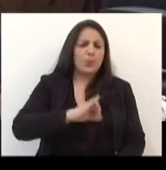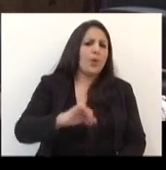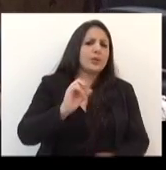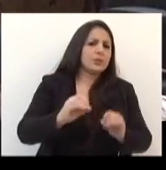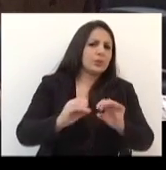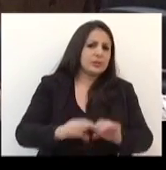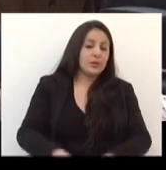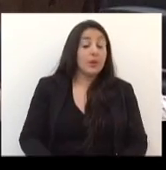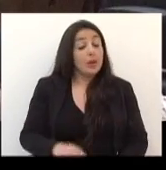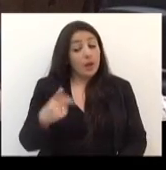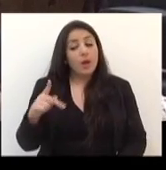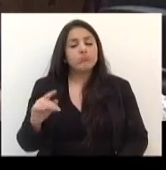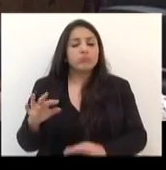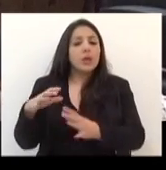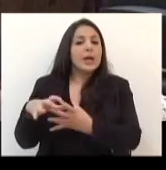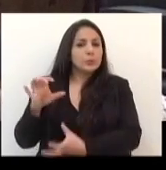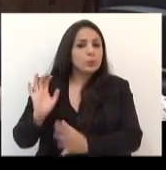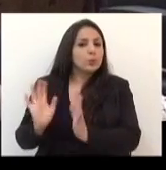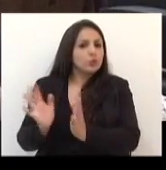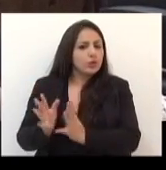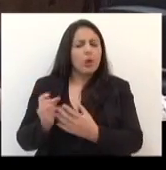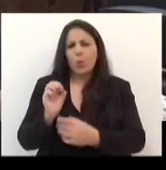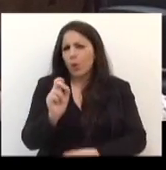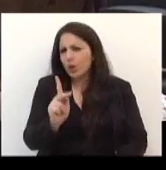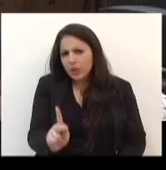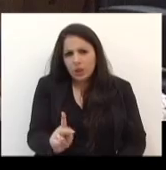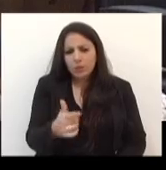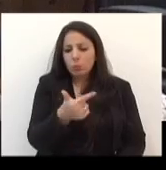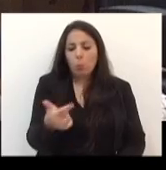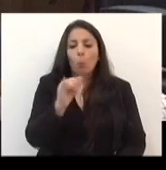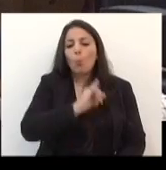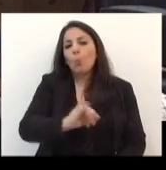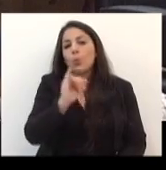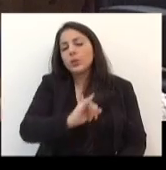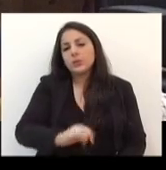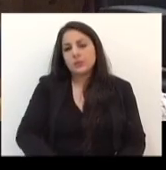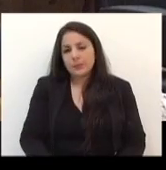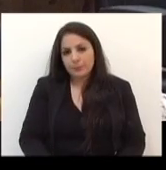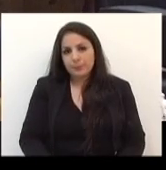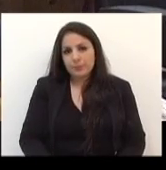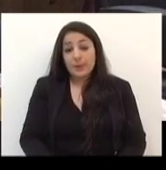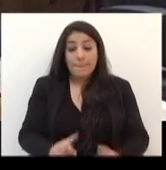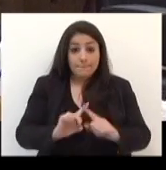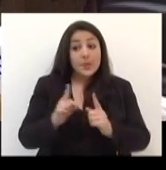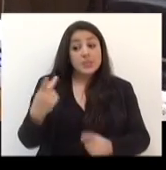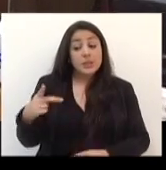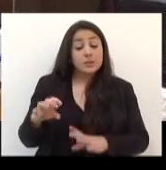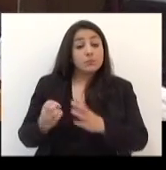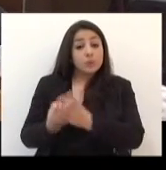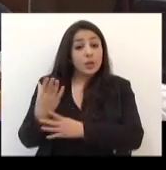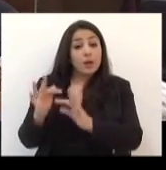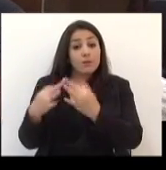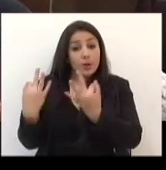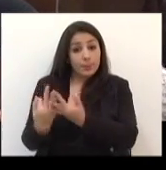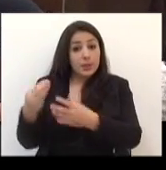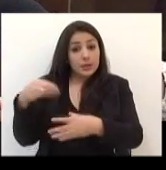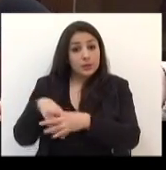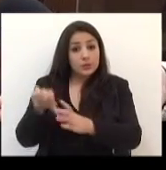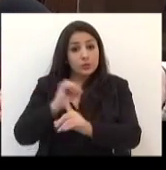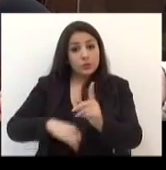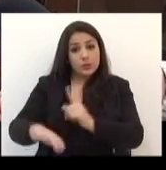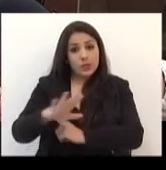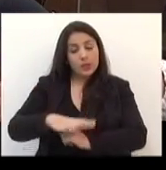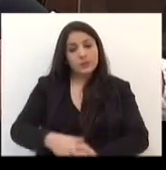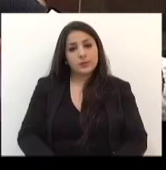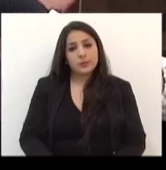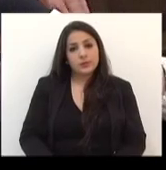línguas, pode até ser que não tenha importância. E agora, eles vão criar família dentro da nossa